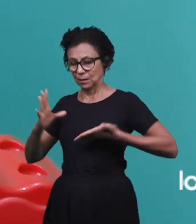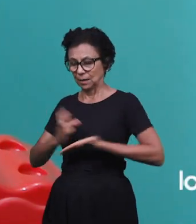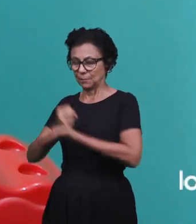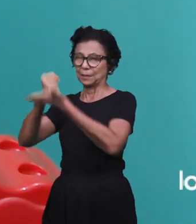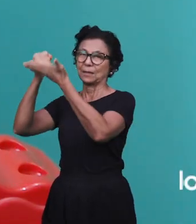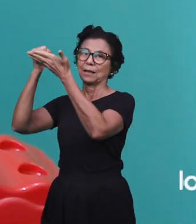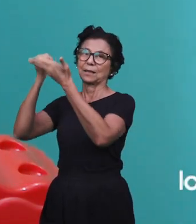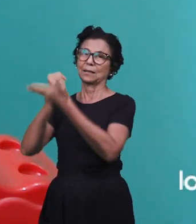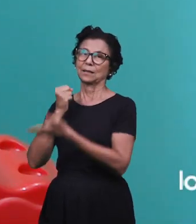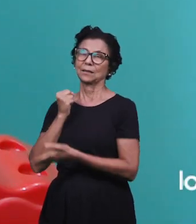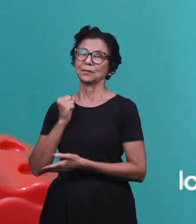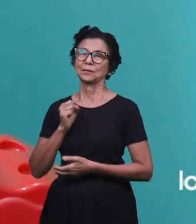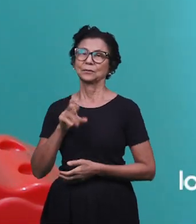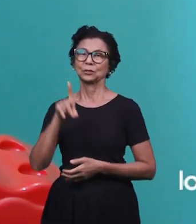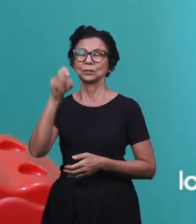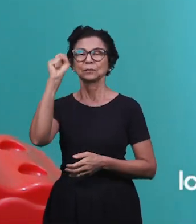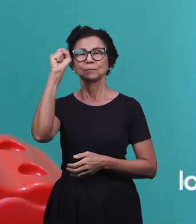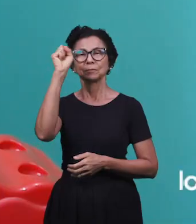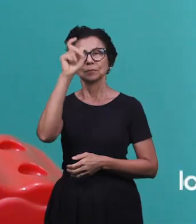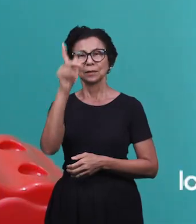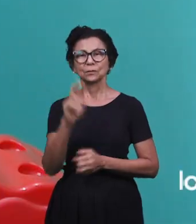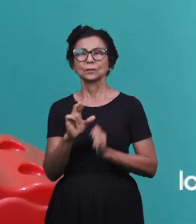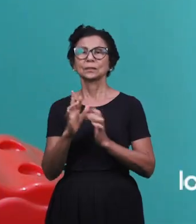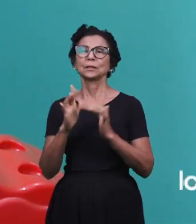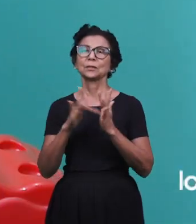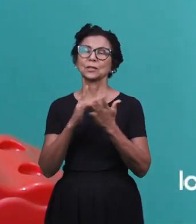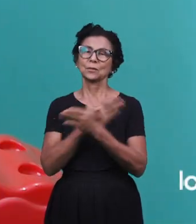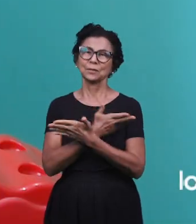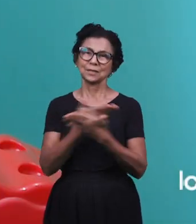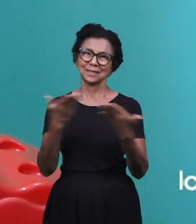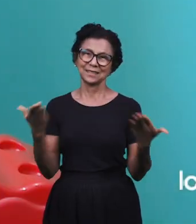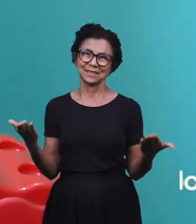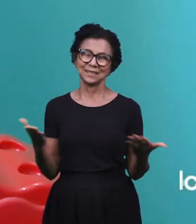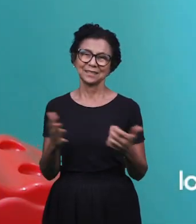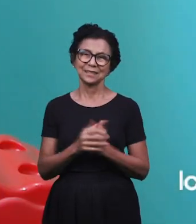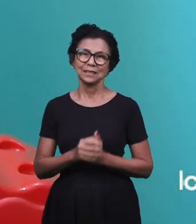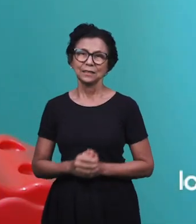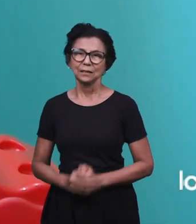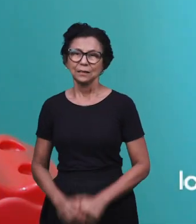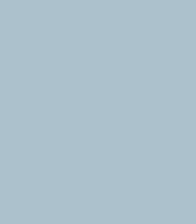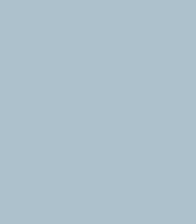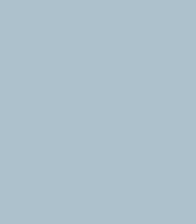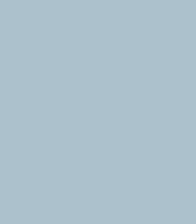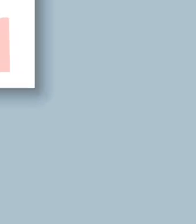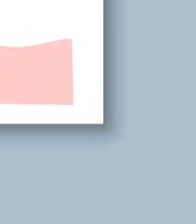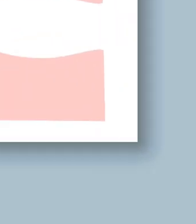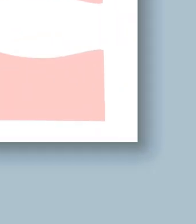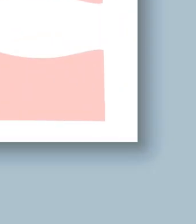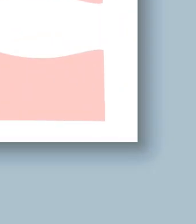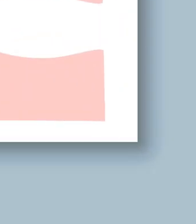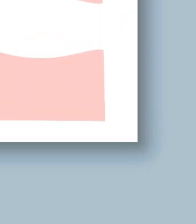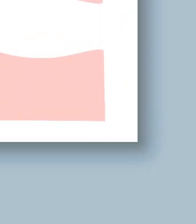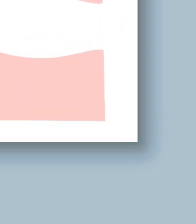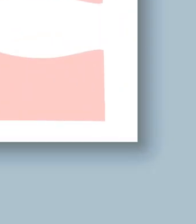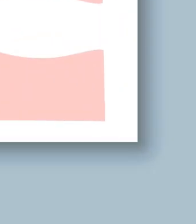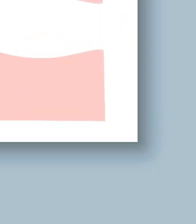Glórias a Deus. Amém? Desejamos a todos a paz do Senhor Jesus.